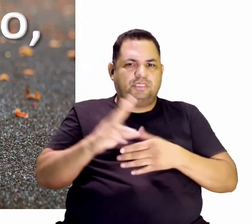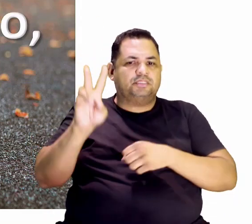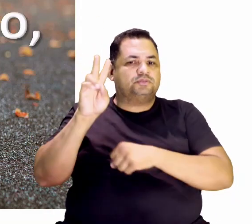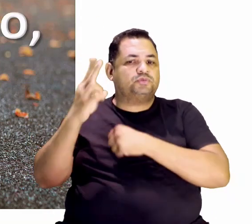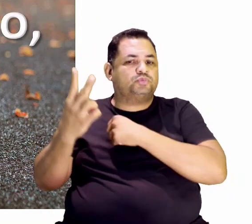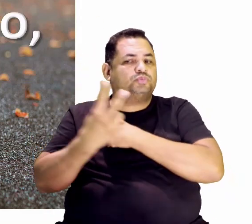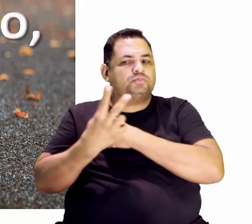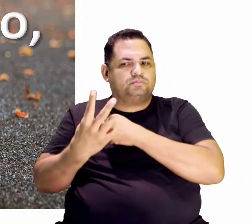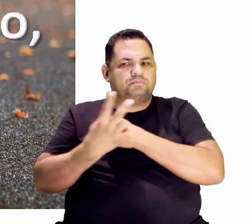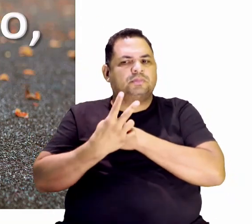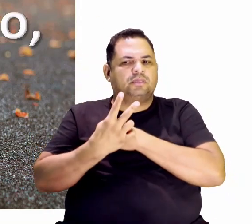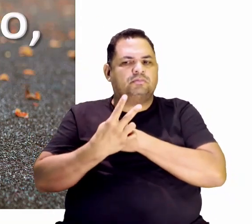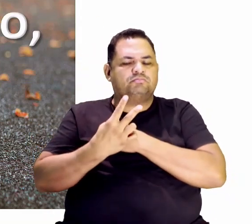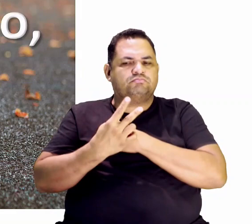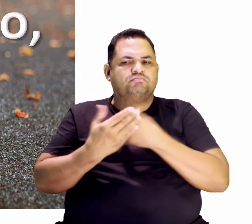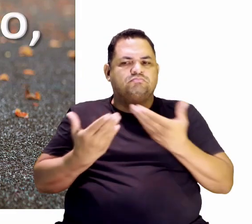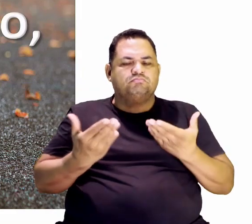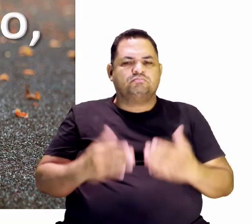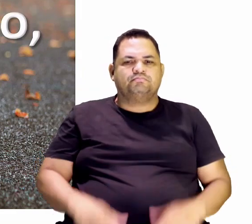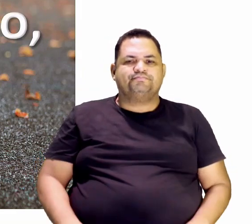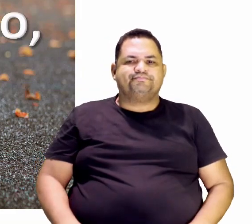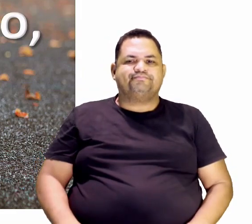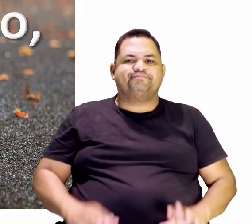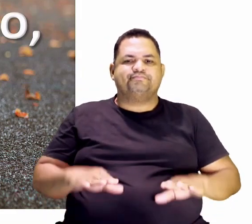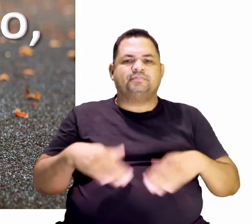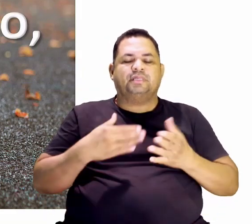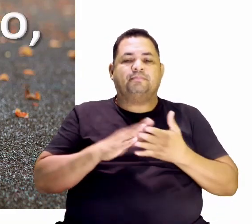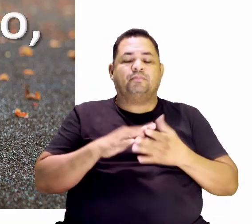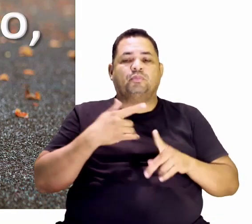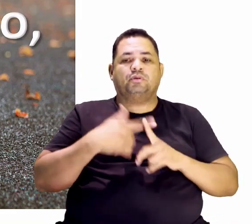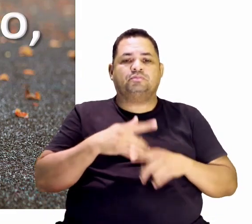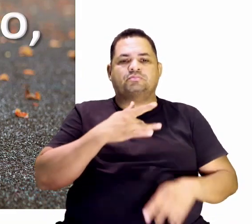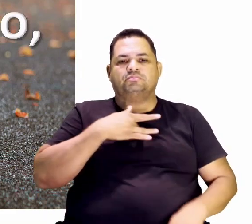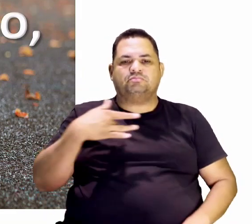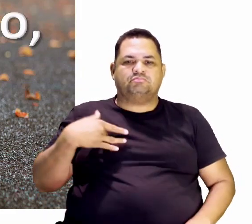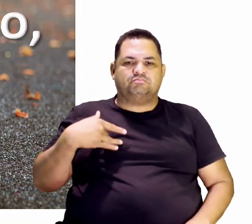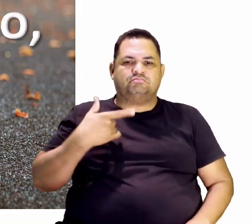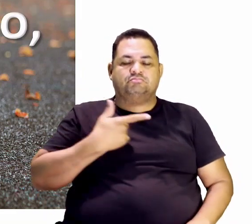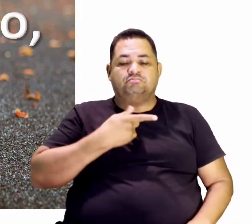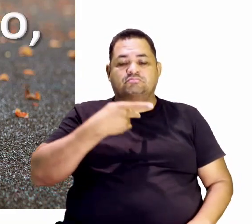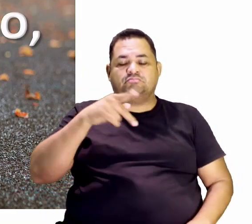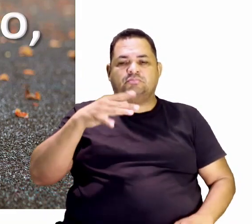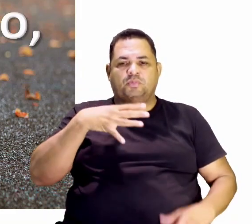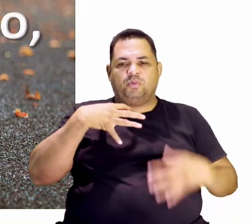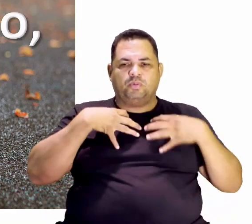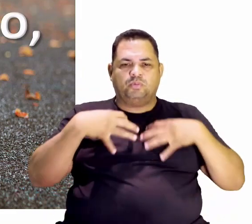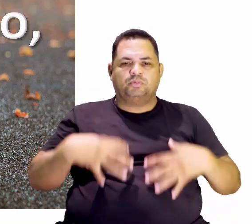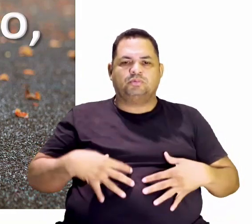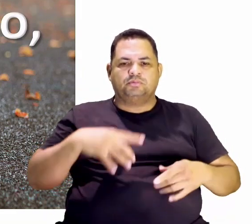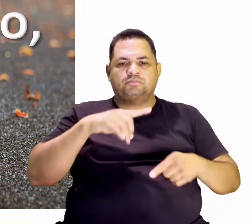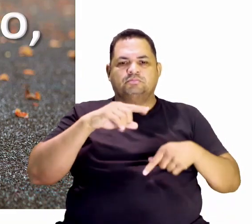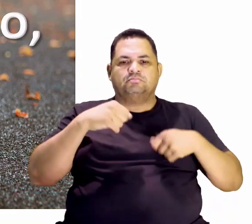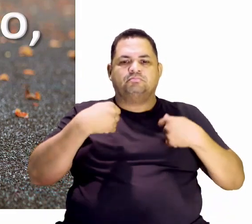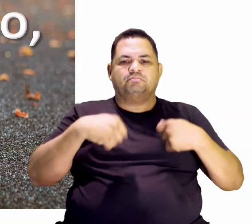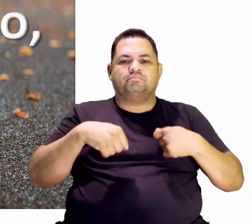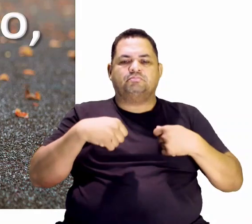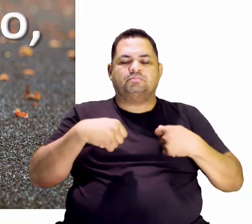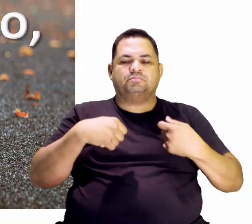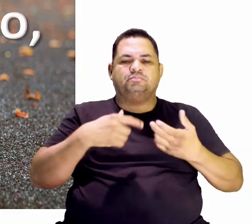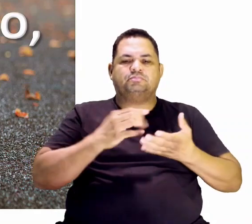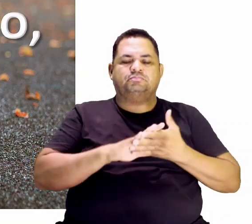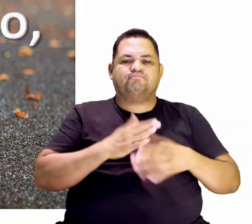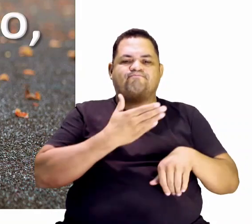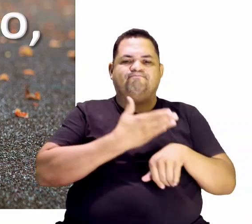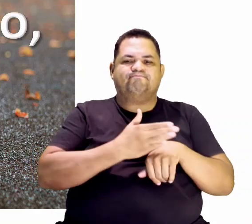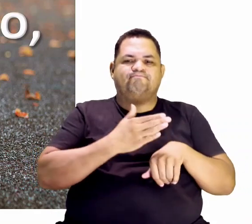você. Afinal de contas, na sua saúde e no seu corpo, logo você precisa se exercitar. Então